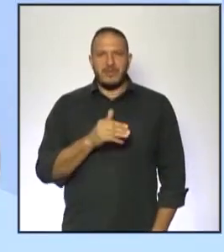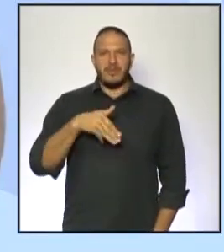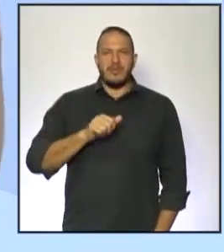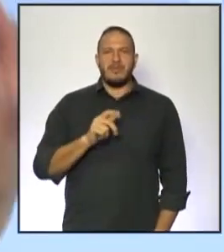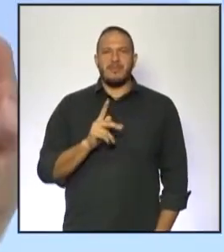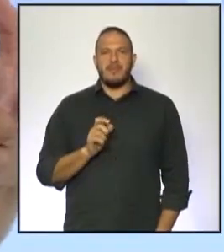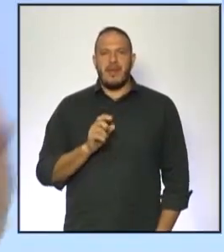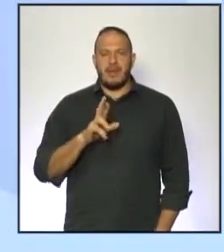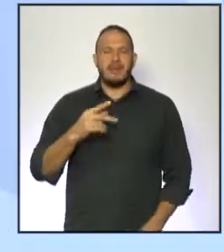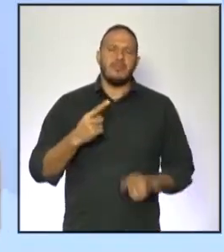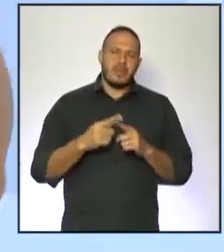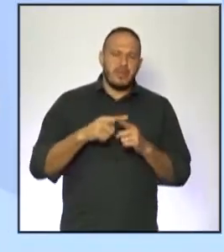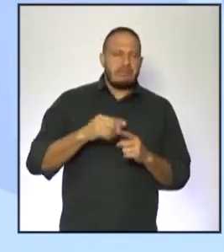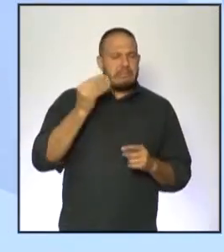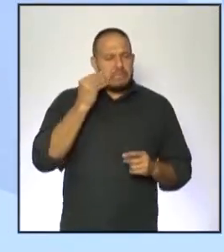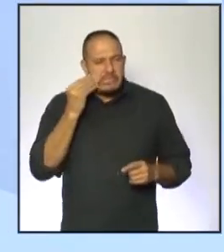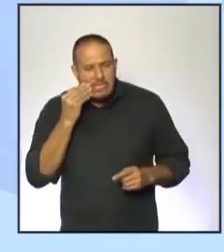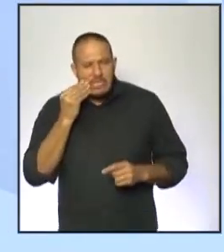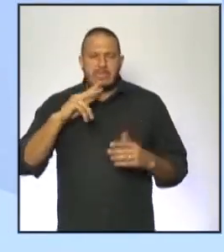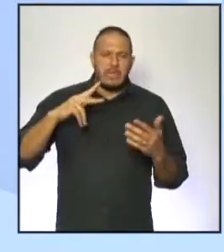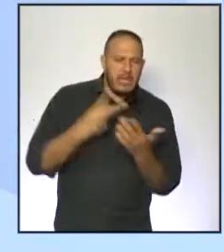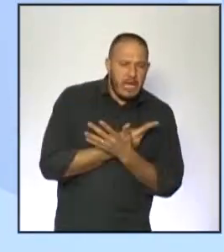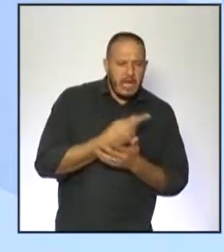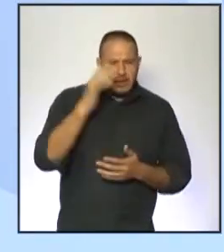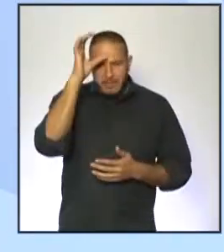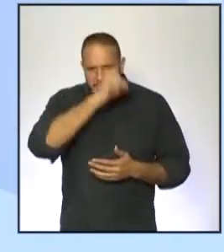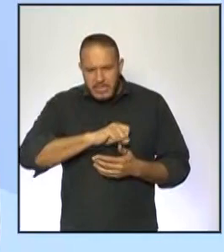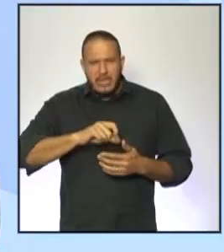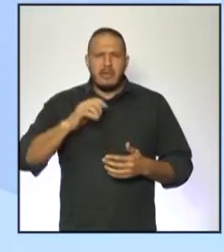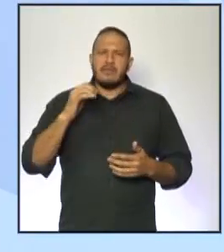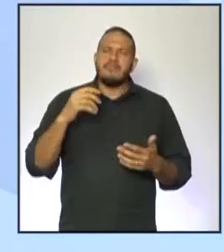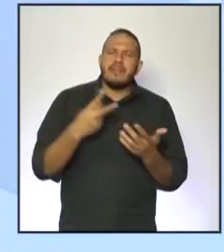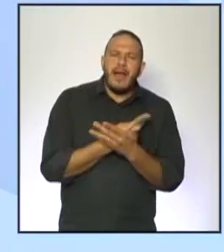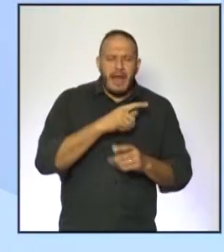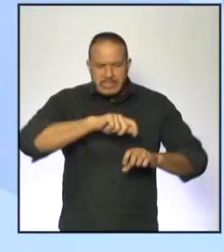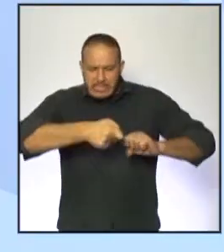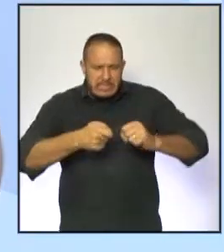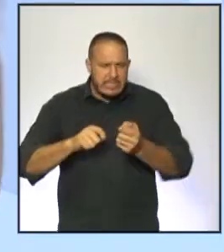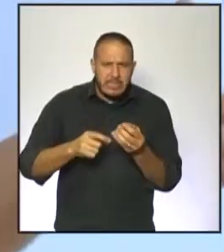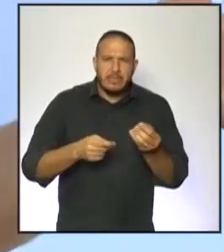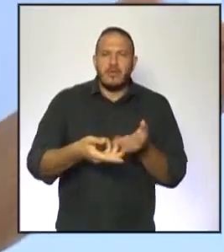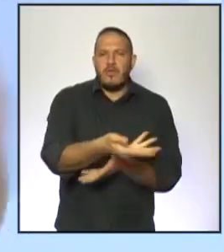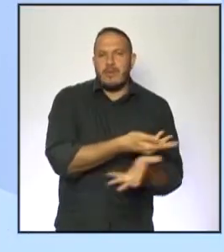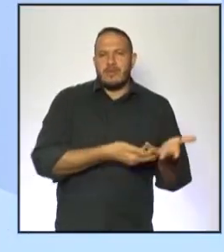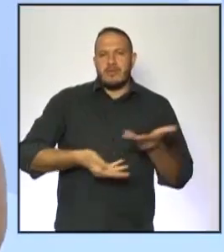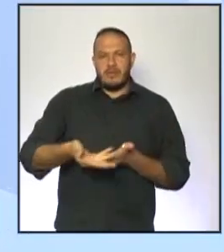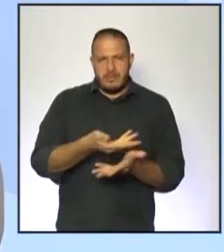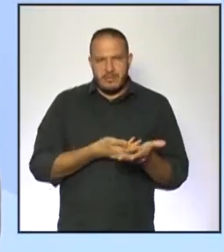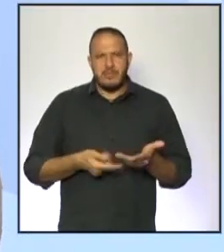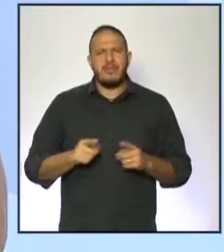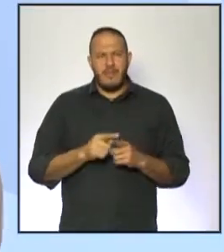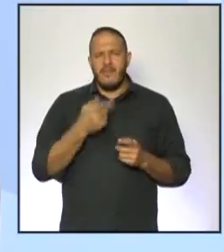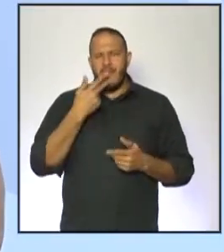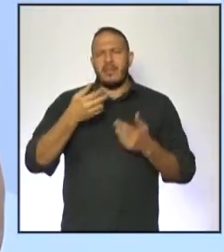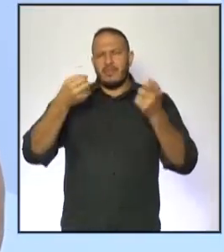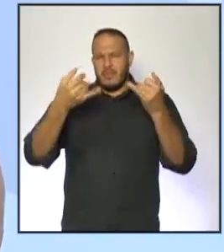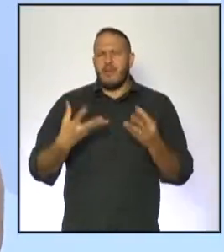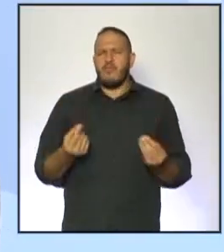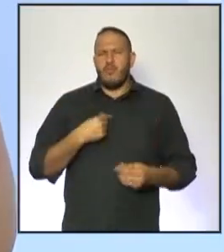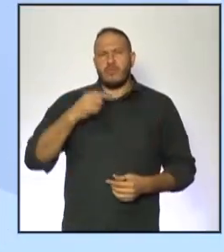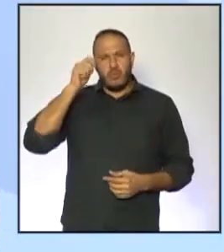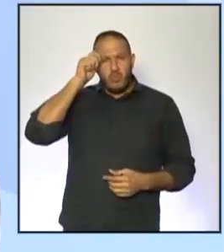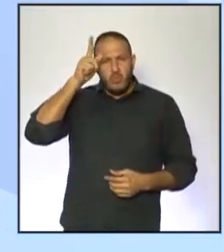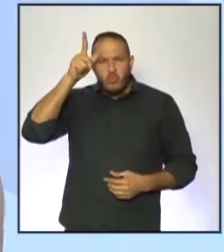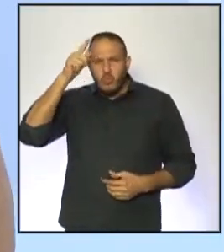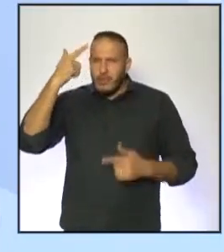aprender, errar, refazer e compartilhar. Nós vamos falar muito, então, de cultura maker ao longo